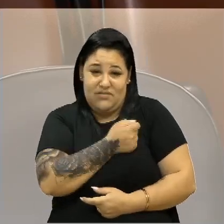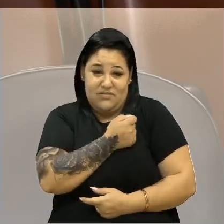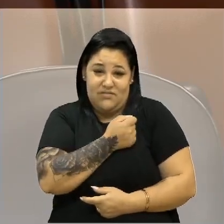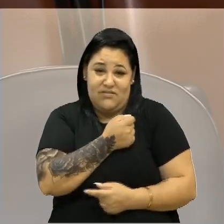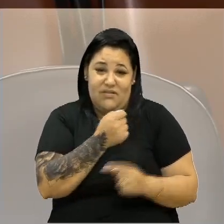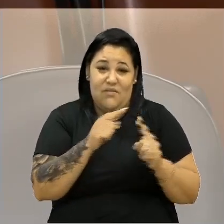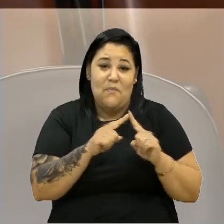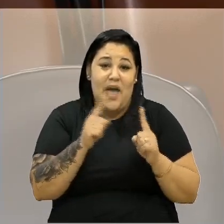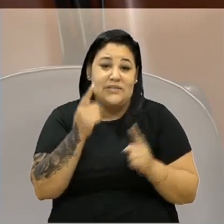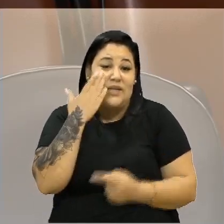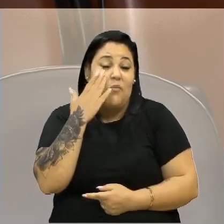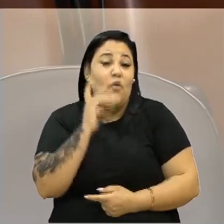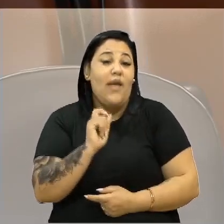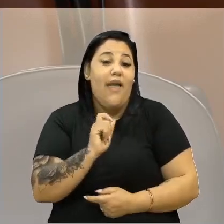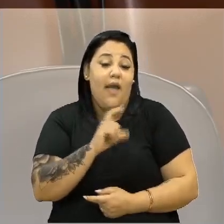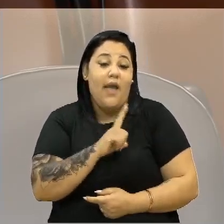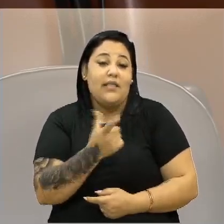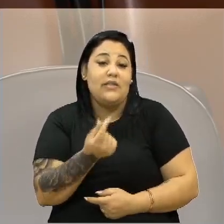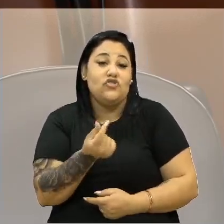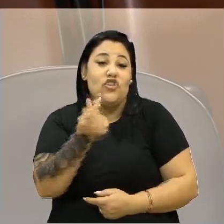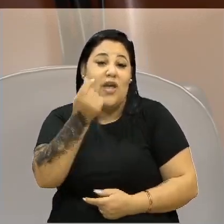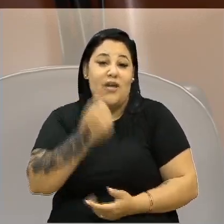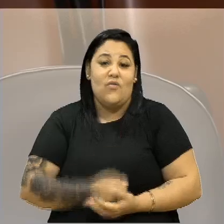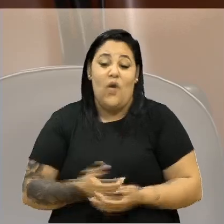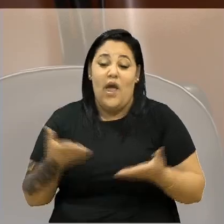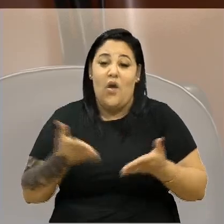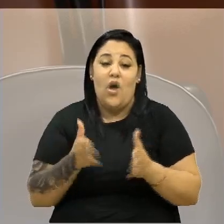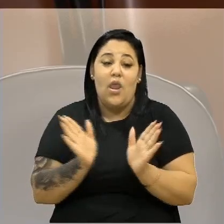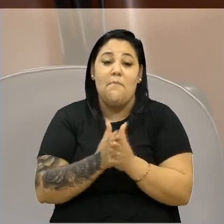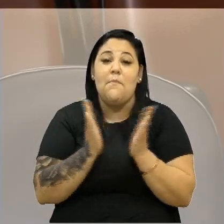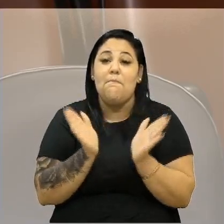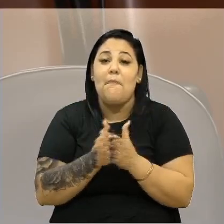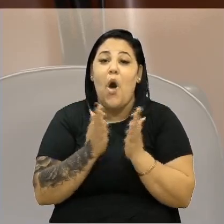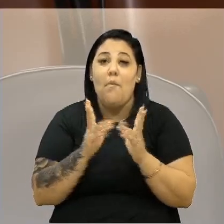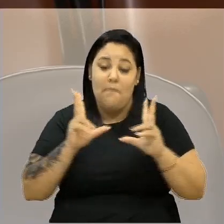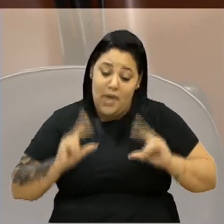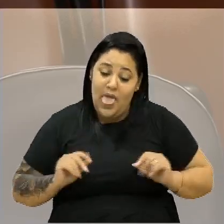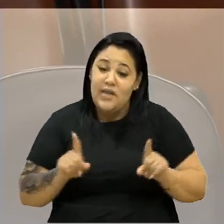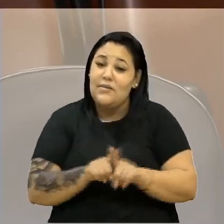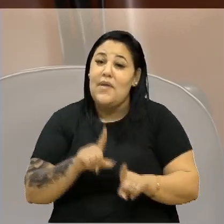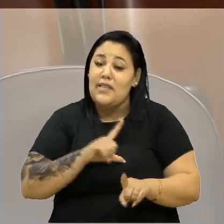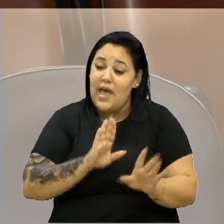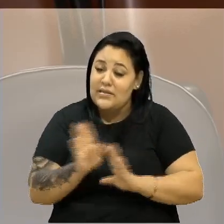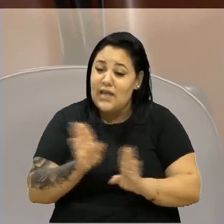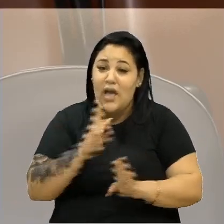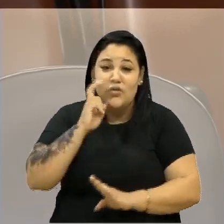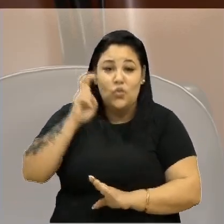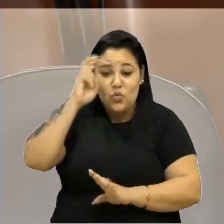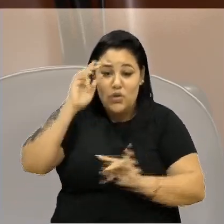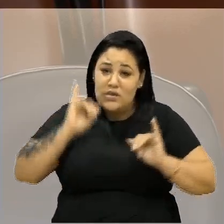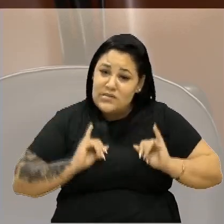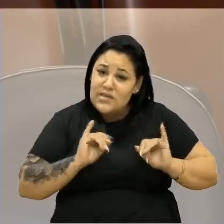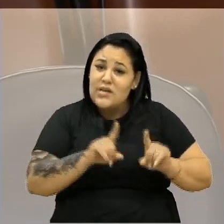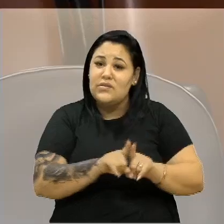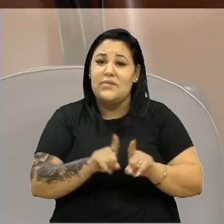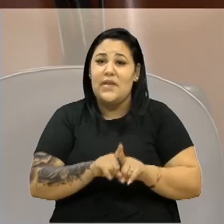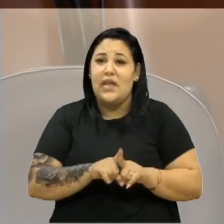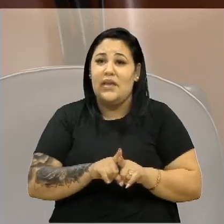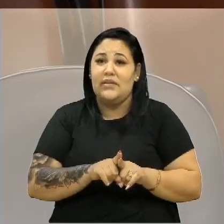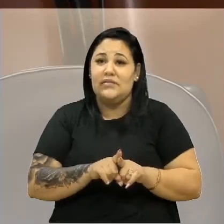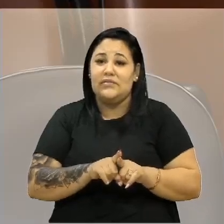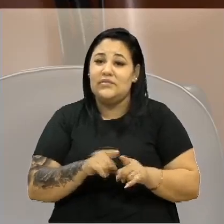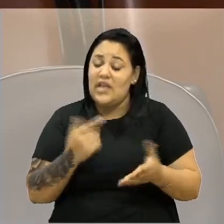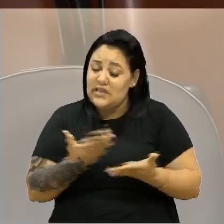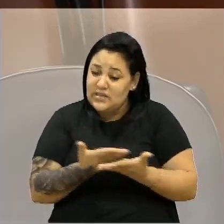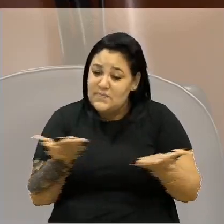Quem tem dinheiro. Agora, o pobre, aquele que trabalha, aquele da periferia, merece também acesso à cultura e ao lazer. E são esses